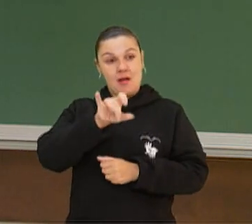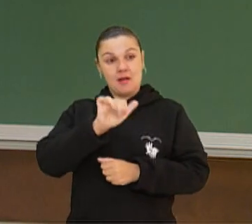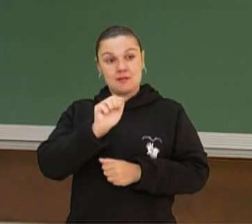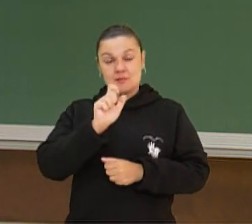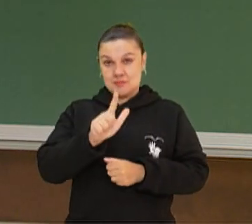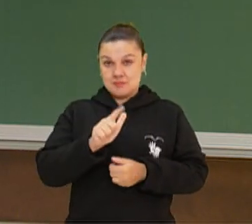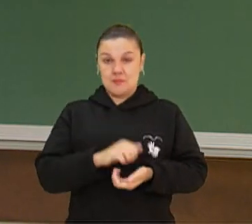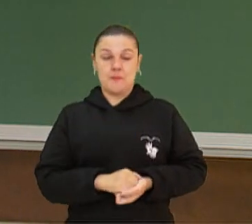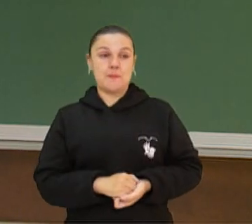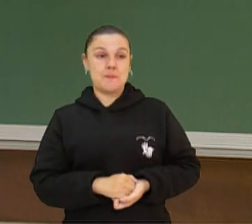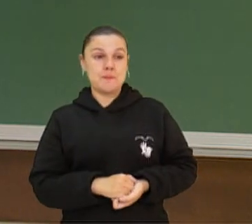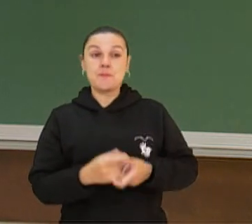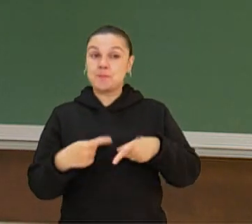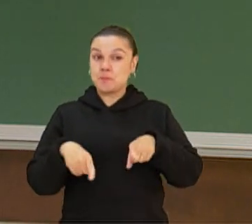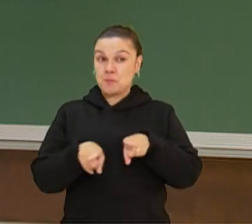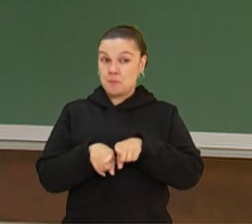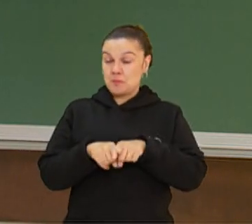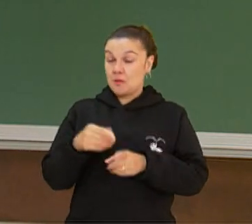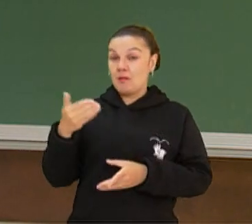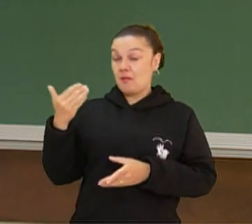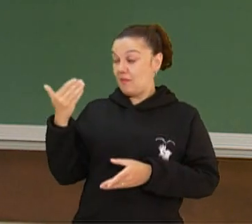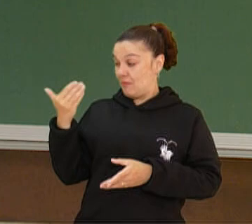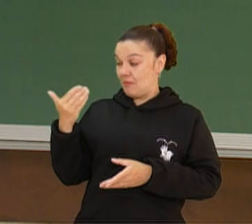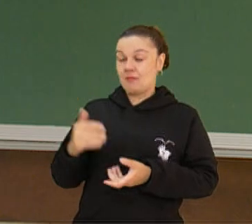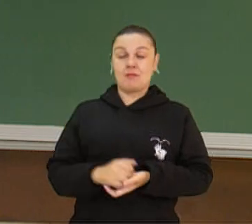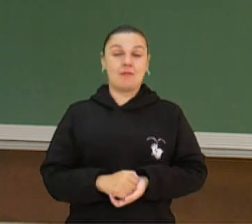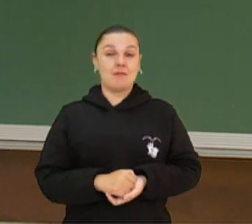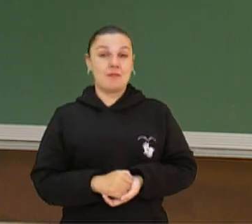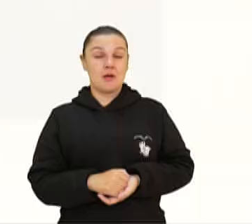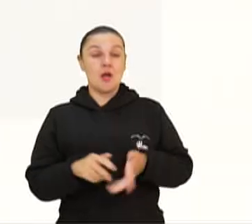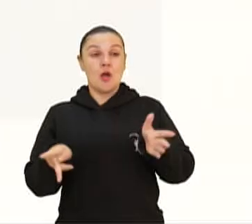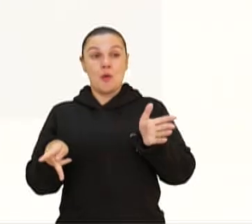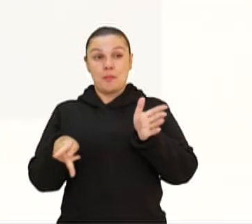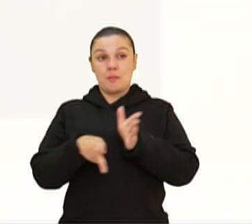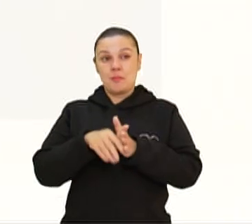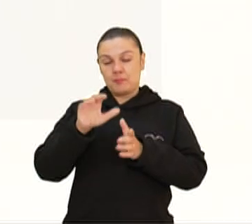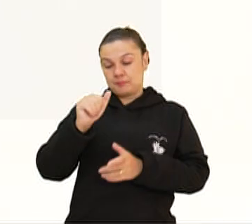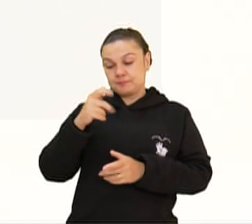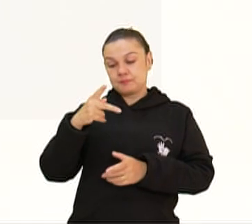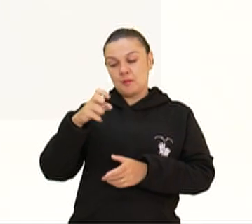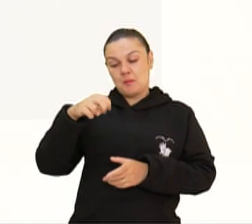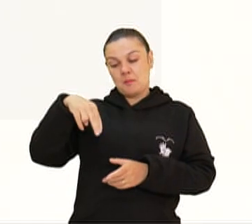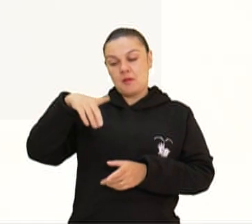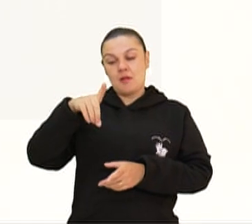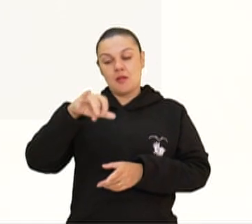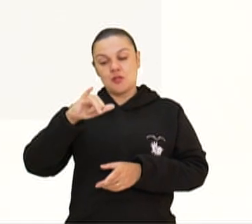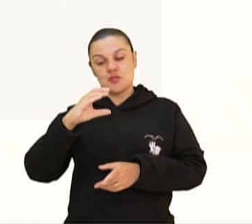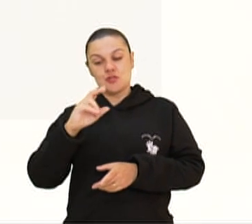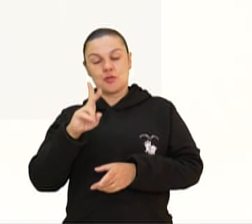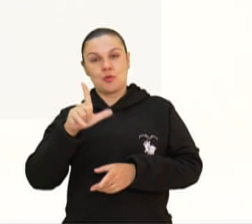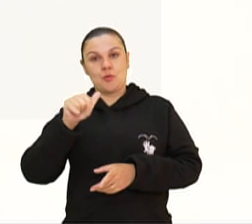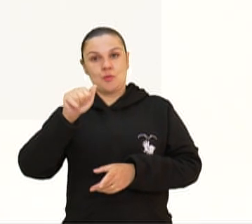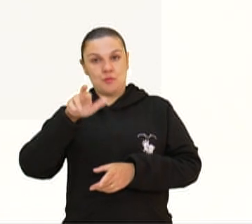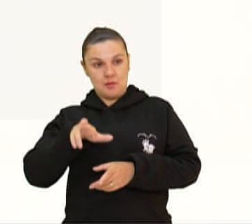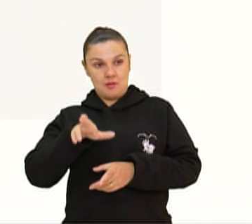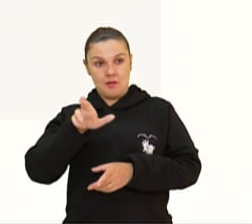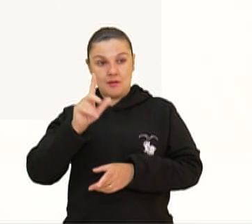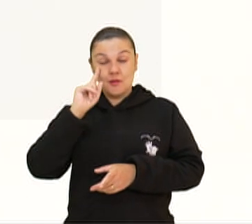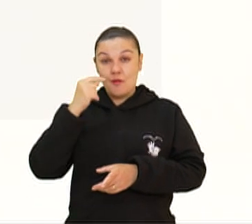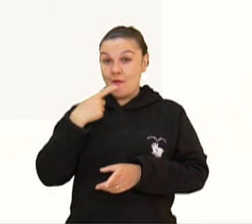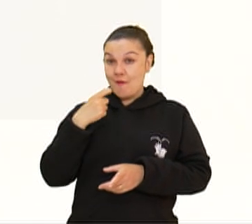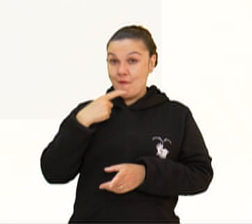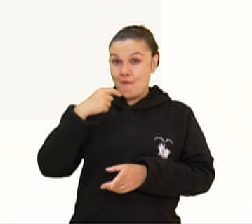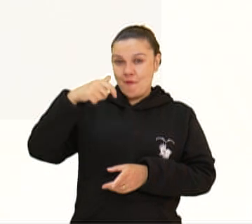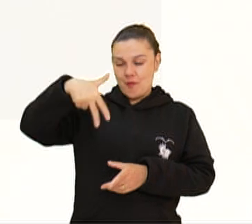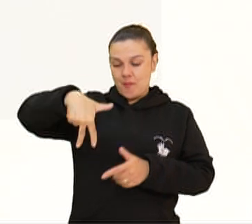Tá? E nós temos também o esqueleto apendicular. Aqui no nosso GIF, ele está mostrando em vermelhinho